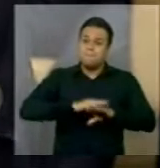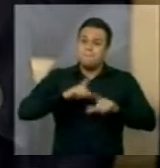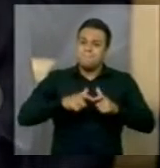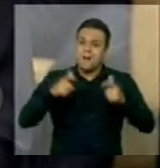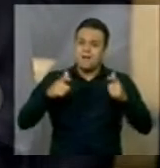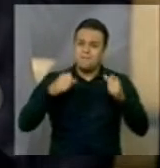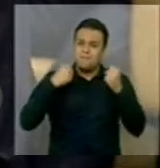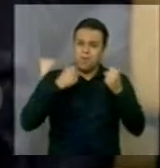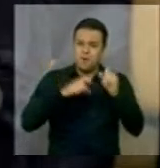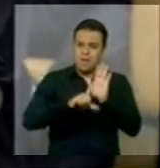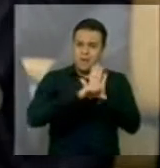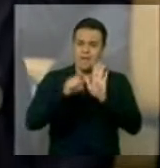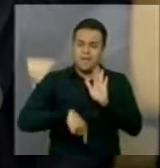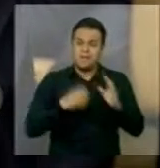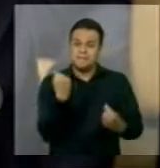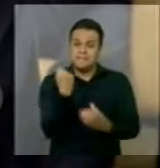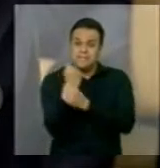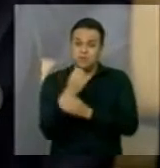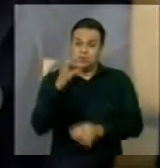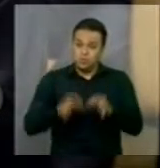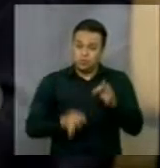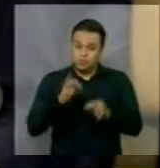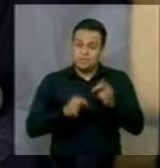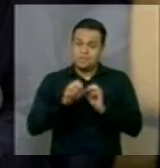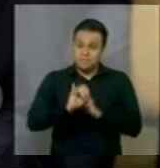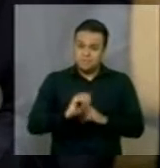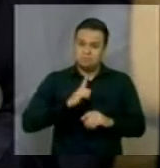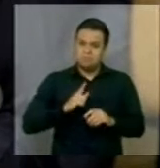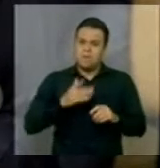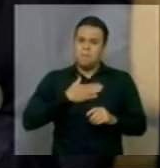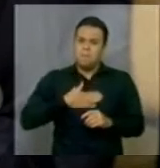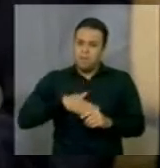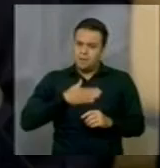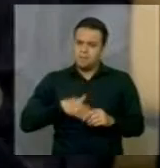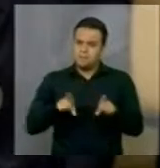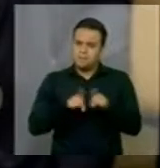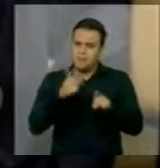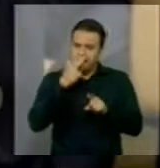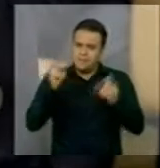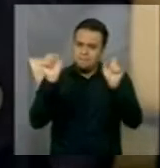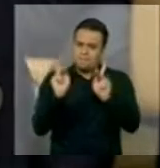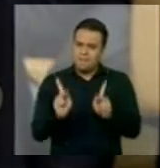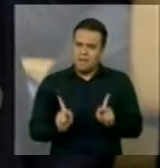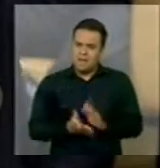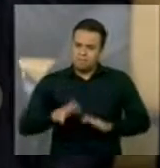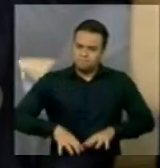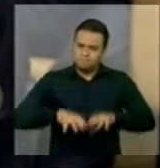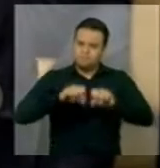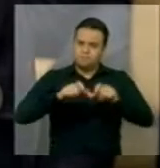justamente esse, trazer segurança jurídica àqueles que exercem de forma mansa e pacífica a ocupação